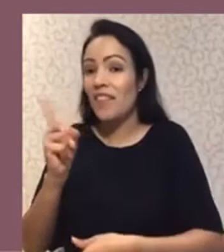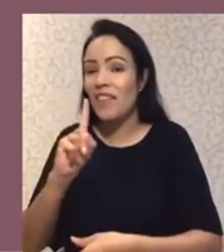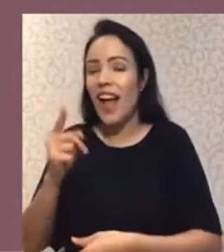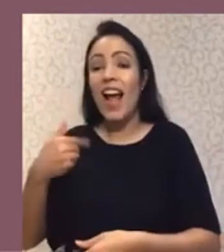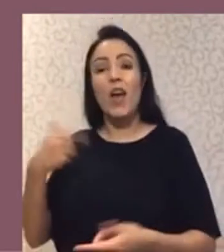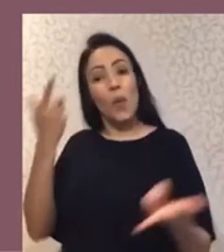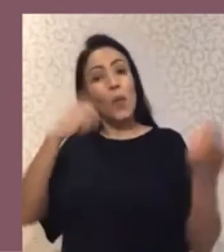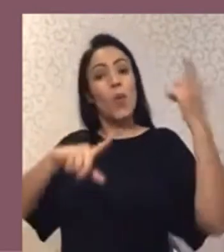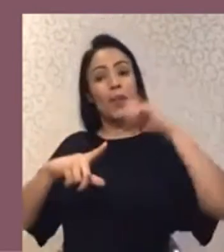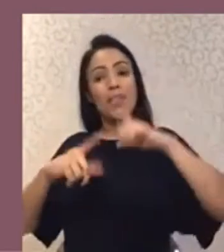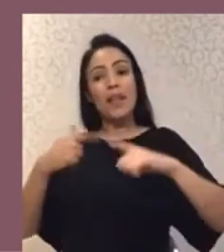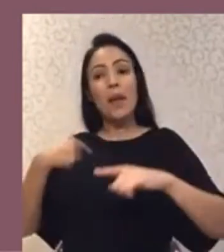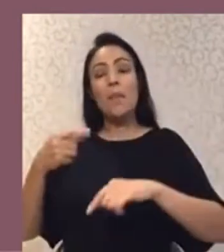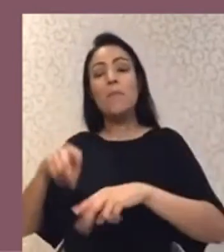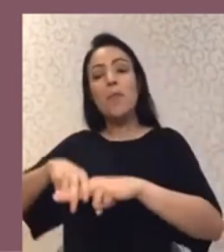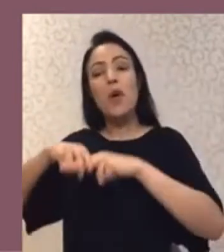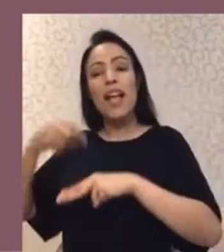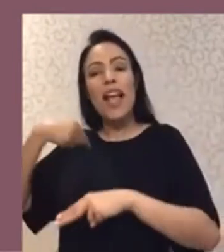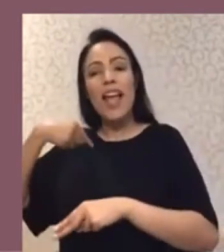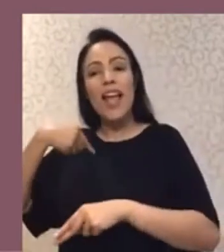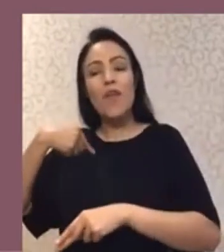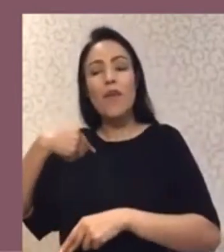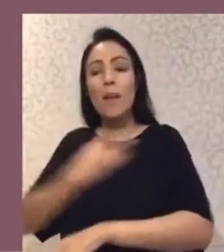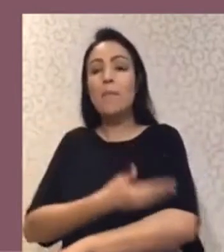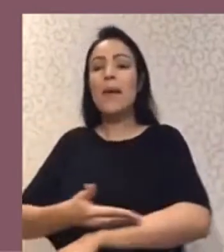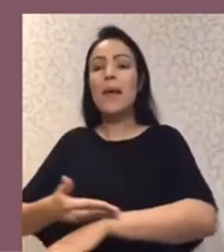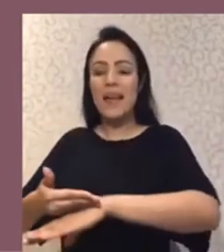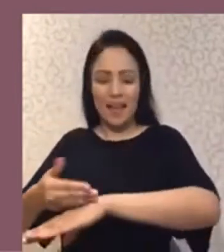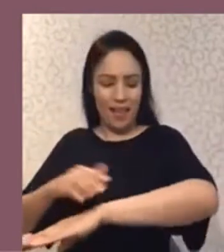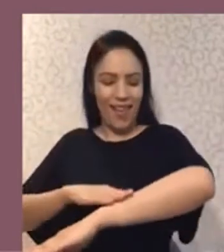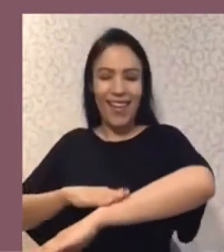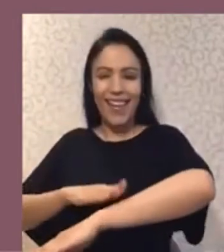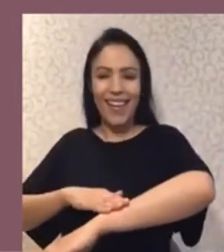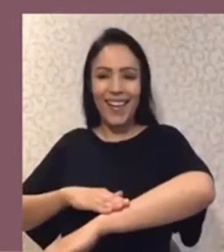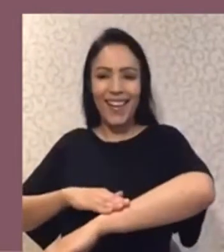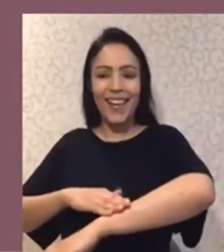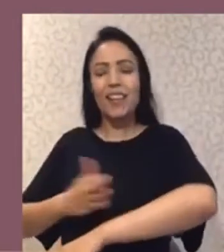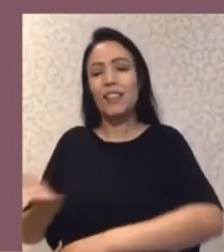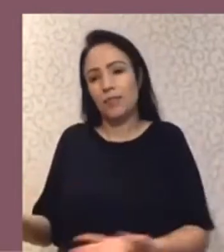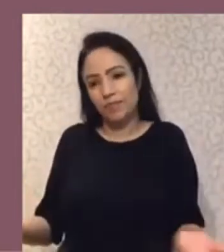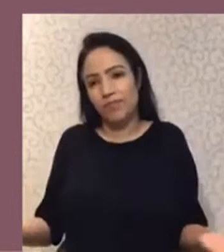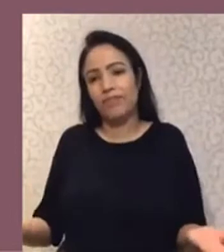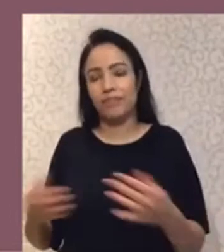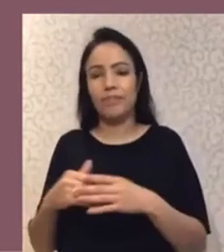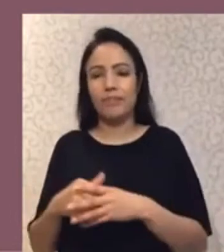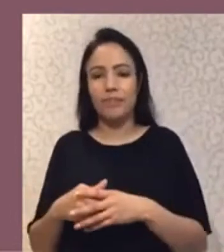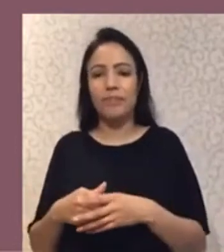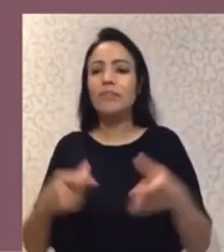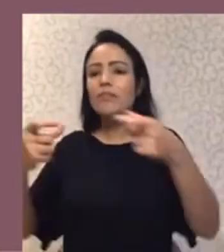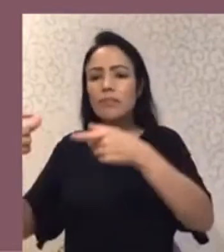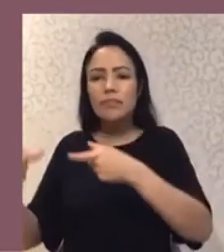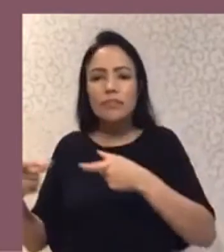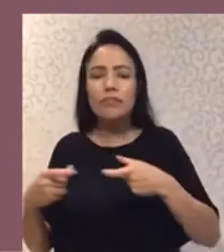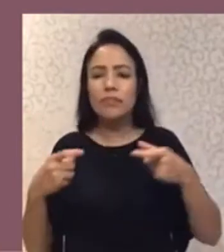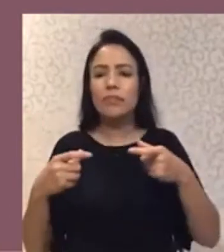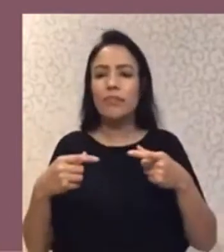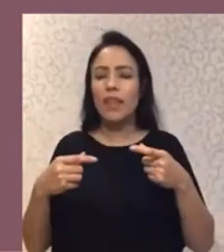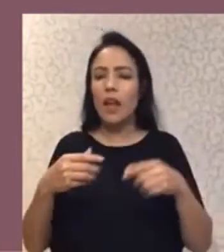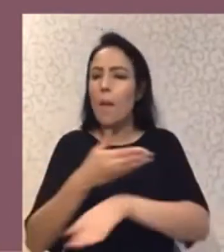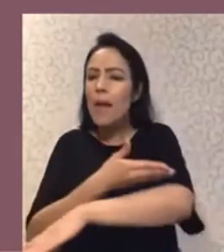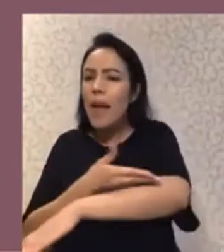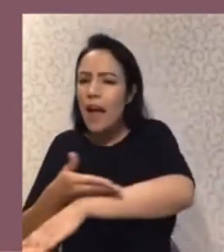na verdade, o lugar de poder econômico, político, aonde os brancos se encontram, que é no